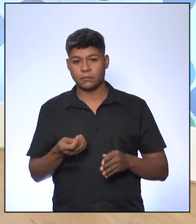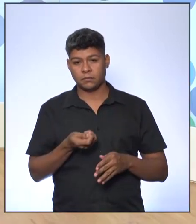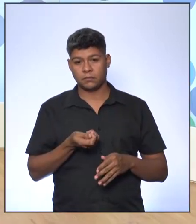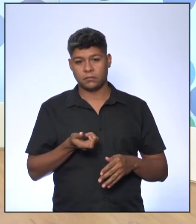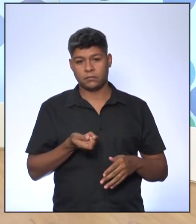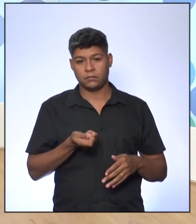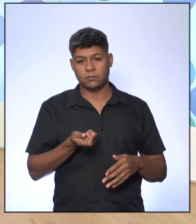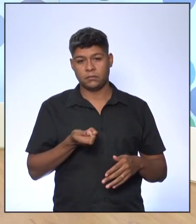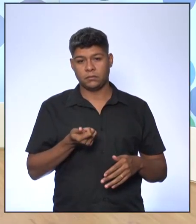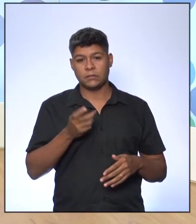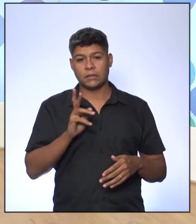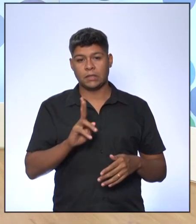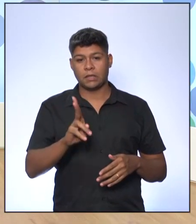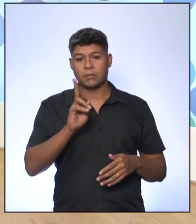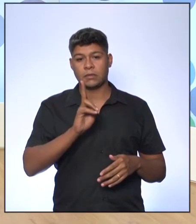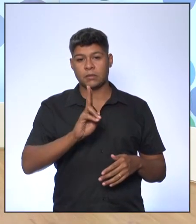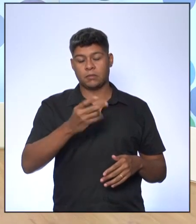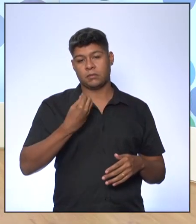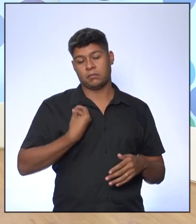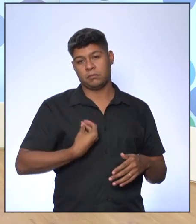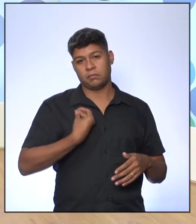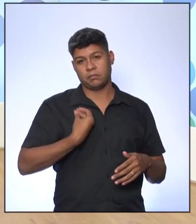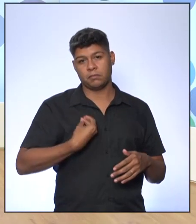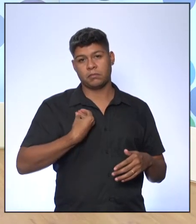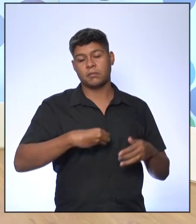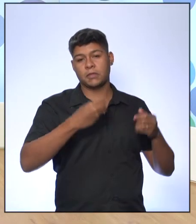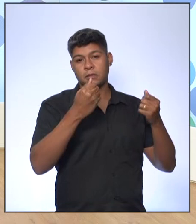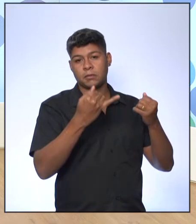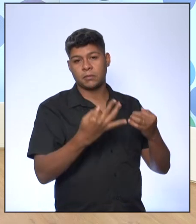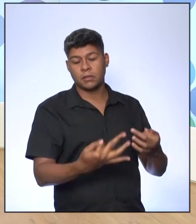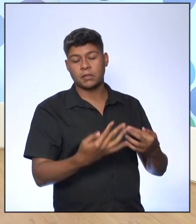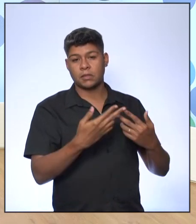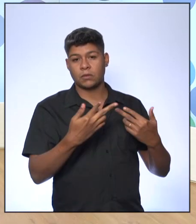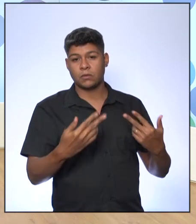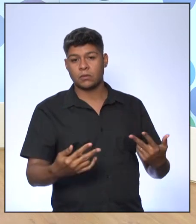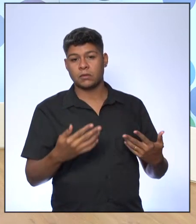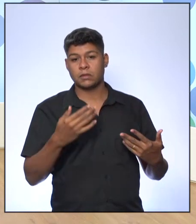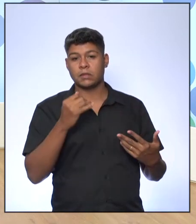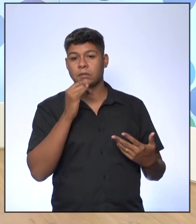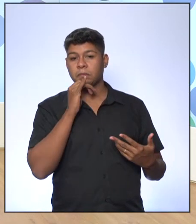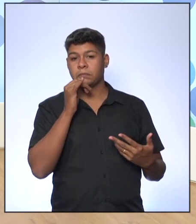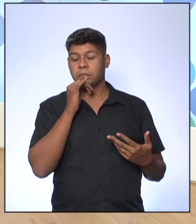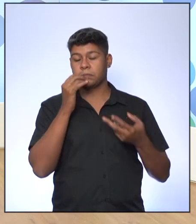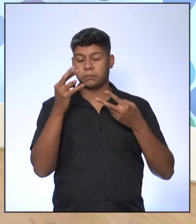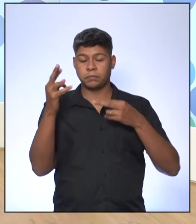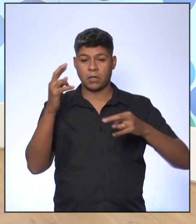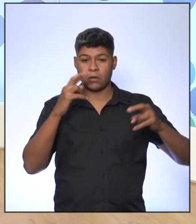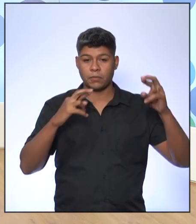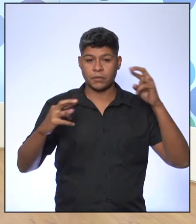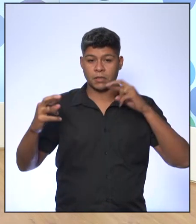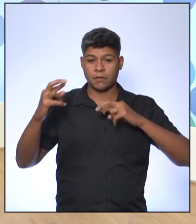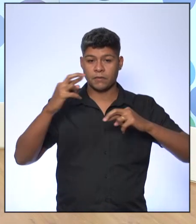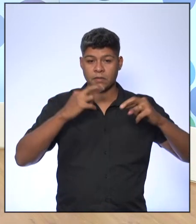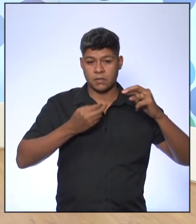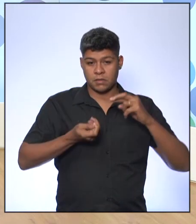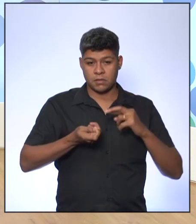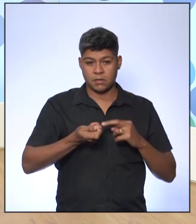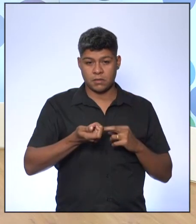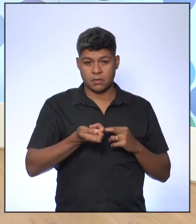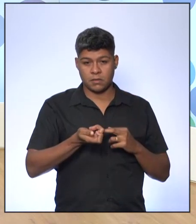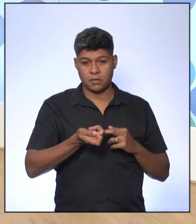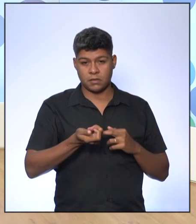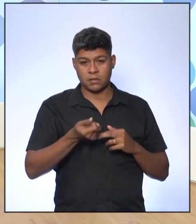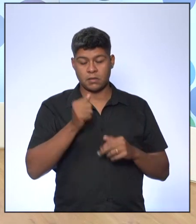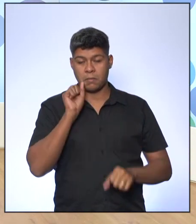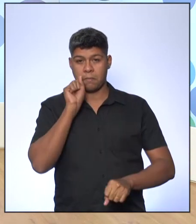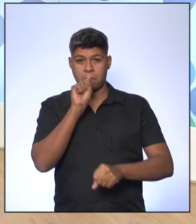bom físico tem que ter sempre uma bolinha de gude para poder ilustrar algumas coisas, né? Ó, se você observar, essa bolinha de gude, ela está parada aí